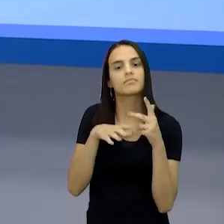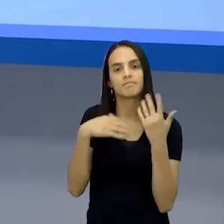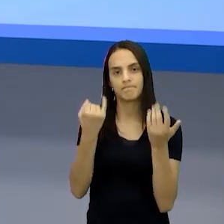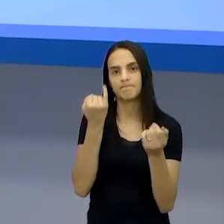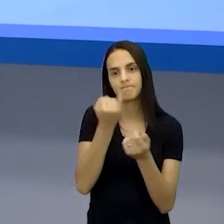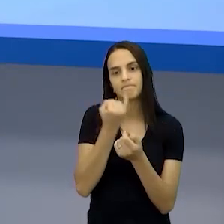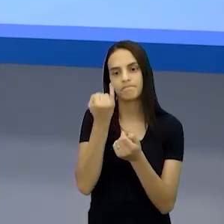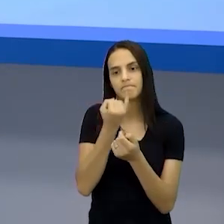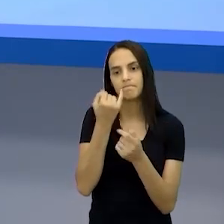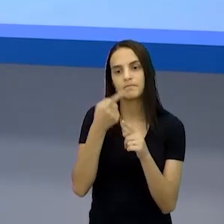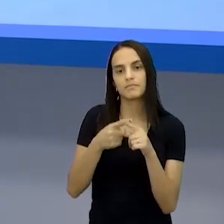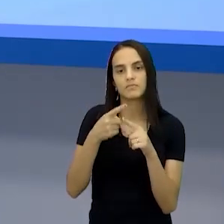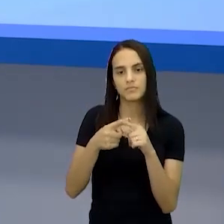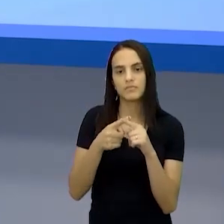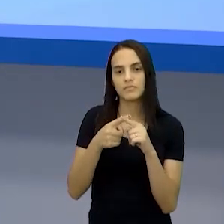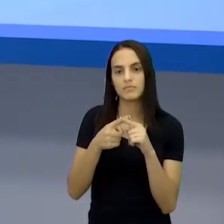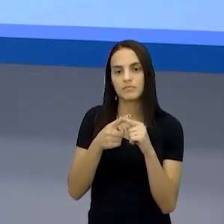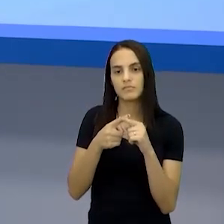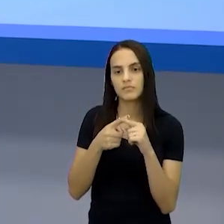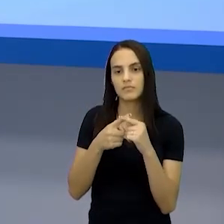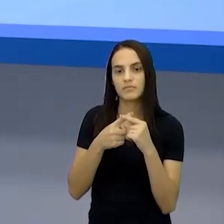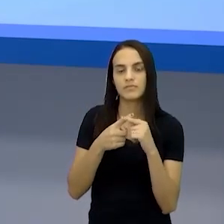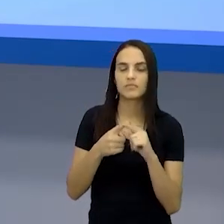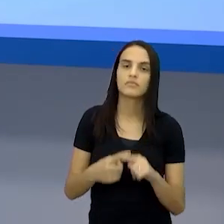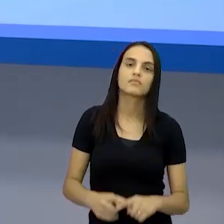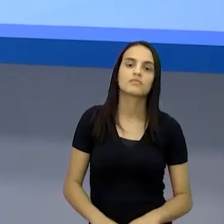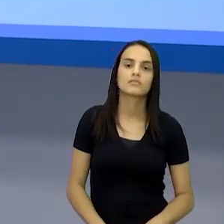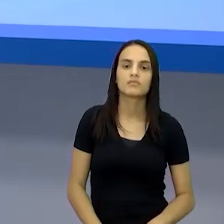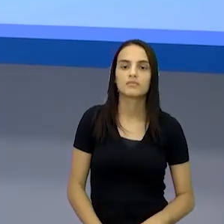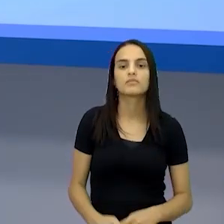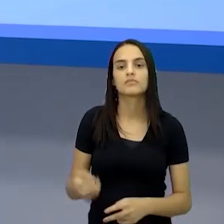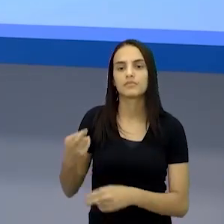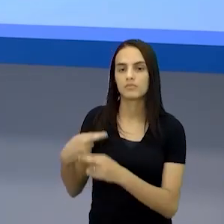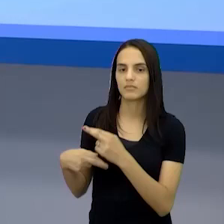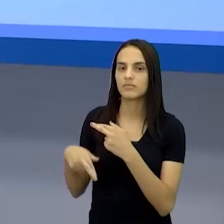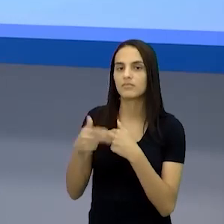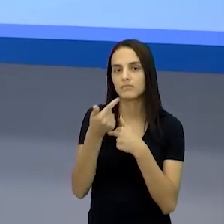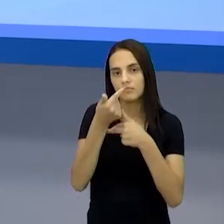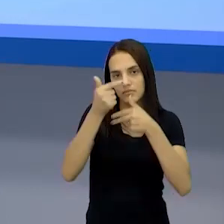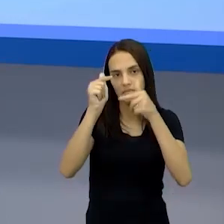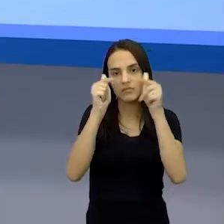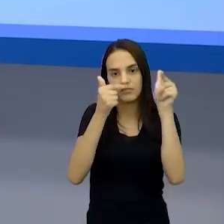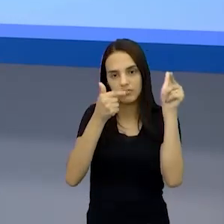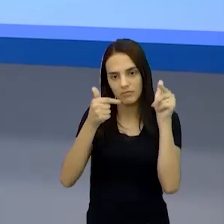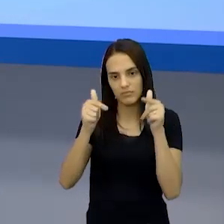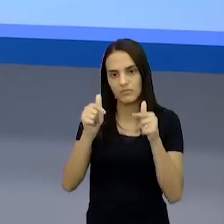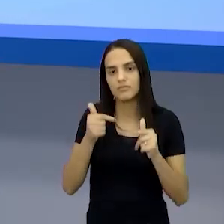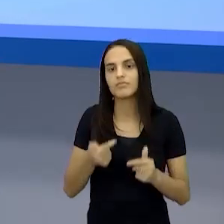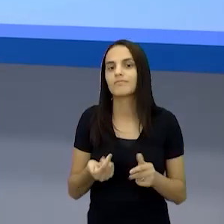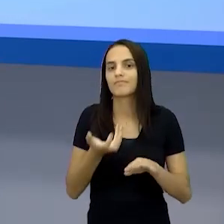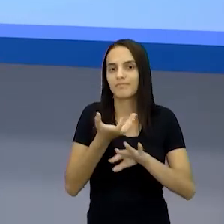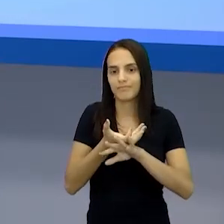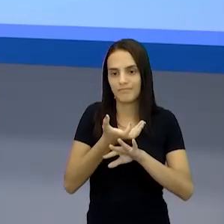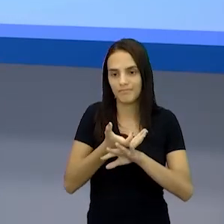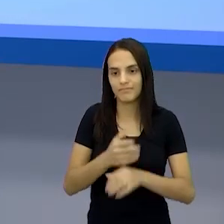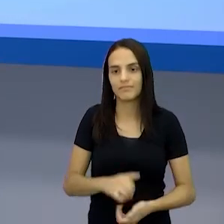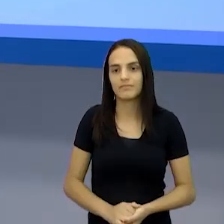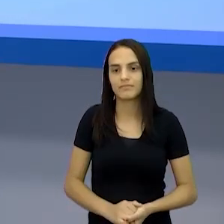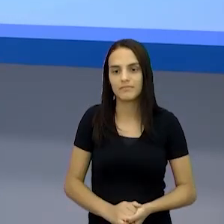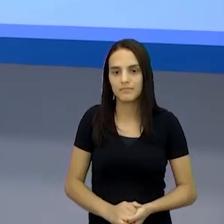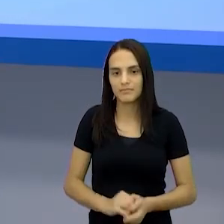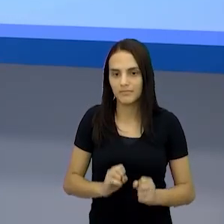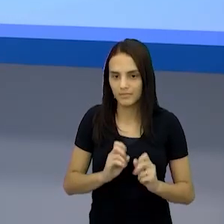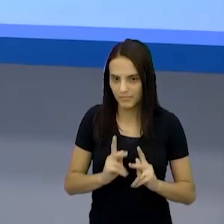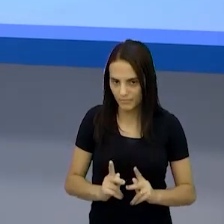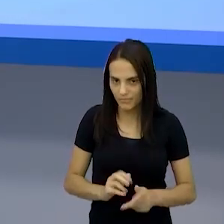coisa interessante porque ela acaba, né, se relacionando com outras disciplinas aí, tá certo,